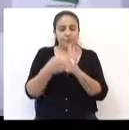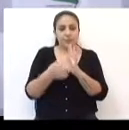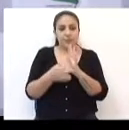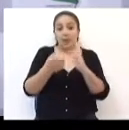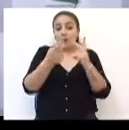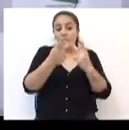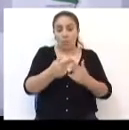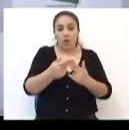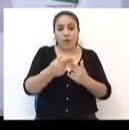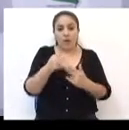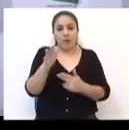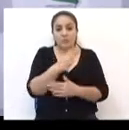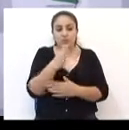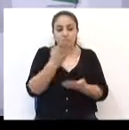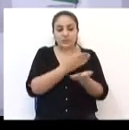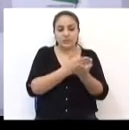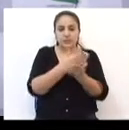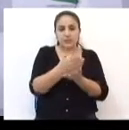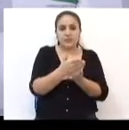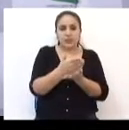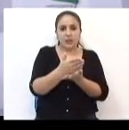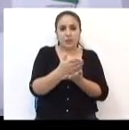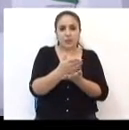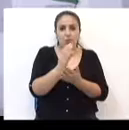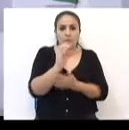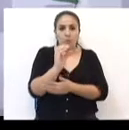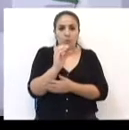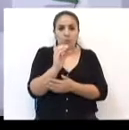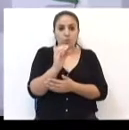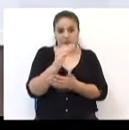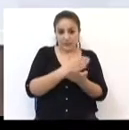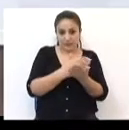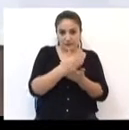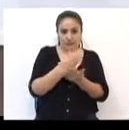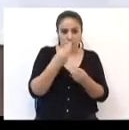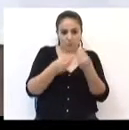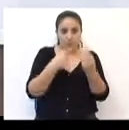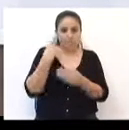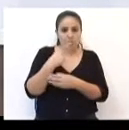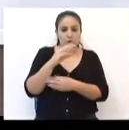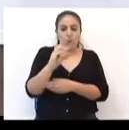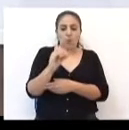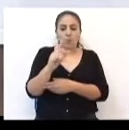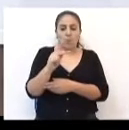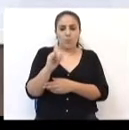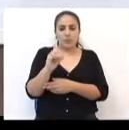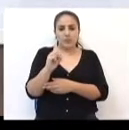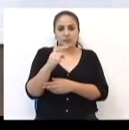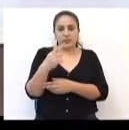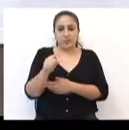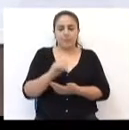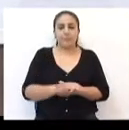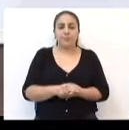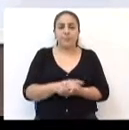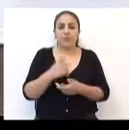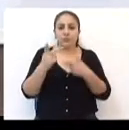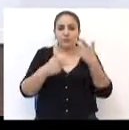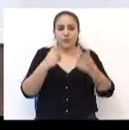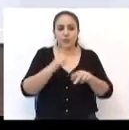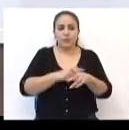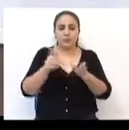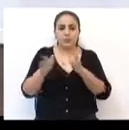mesmo iniciando o mandato de oposição ao seu governo. A parlamentar destacou que durante o mandato